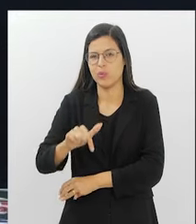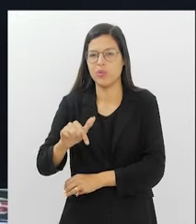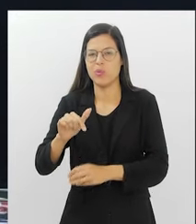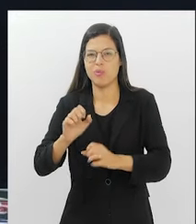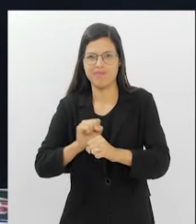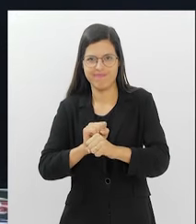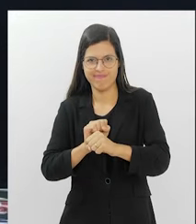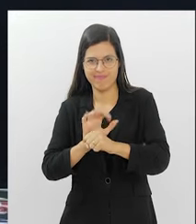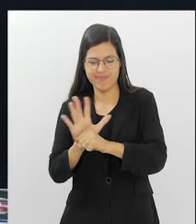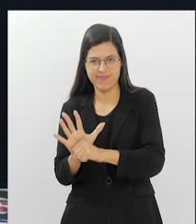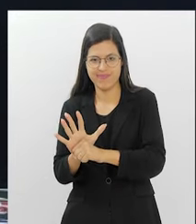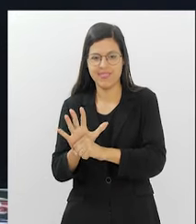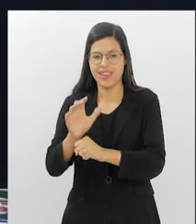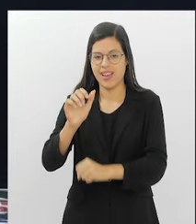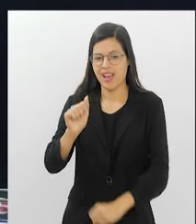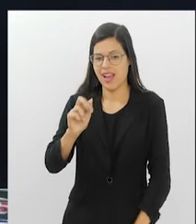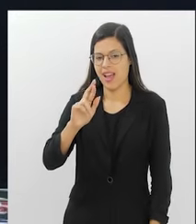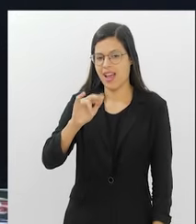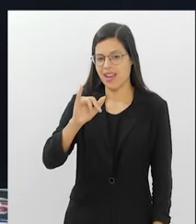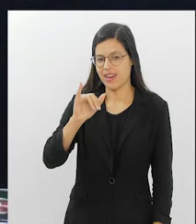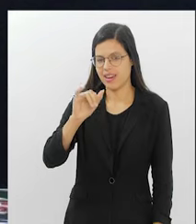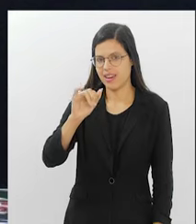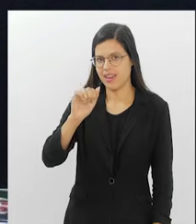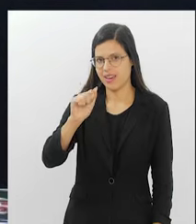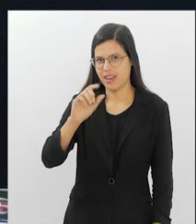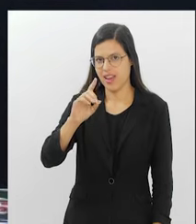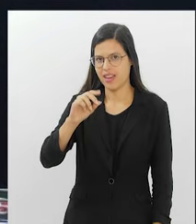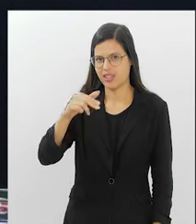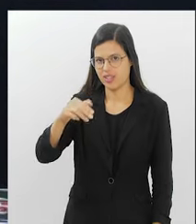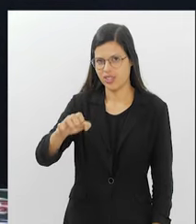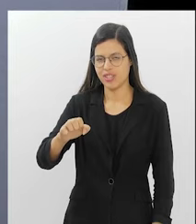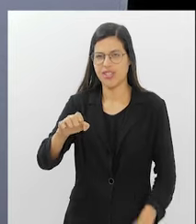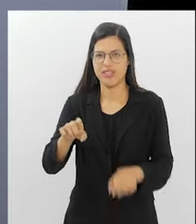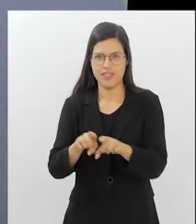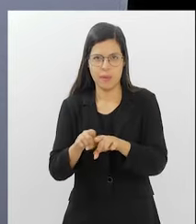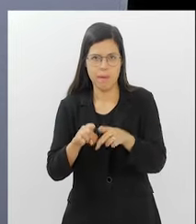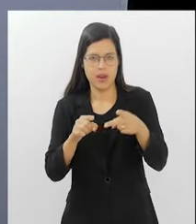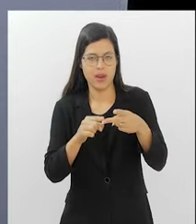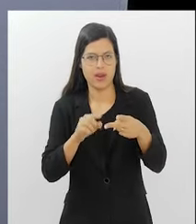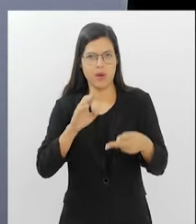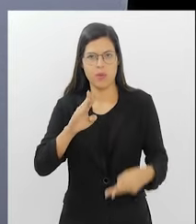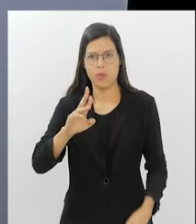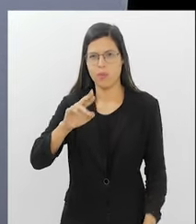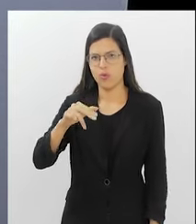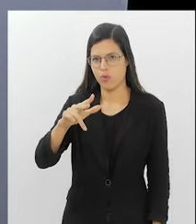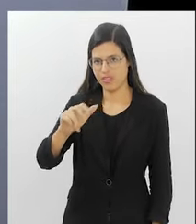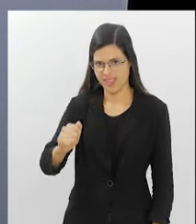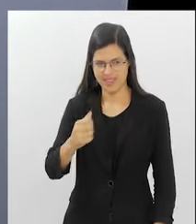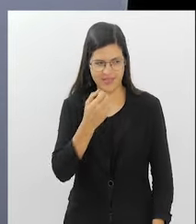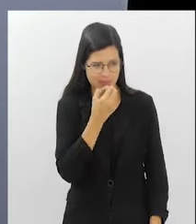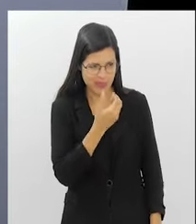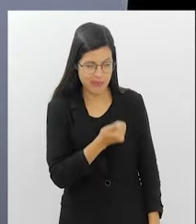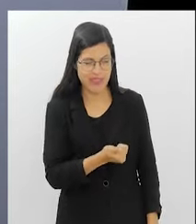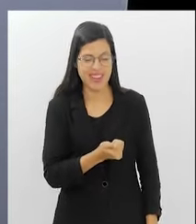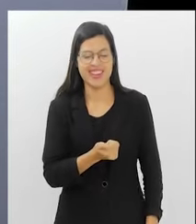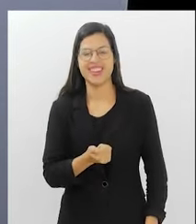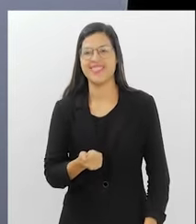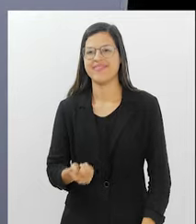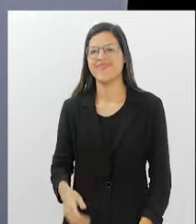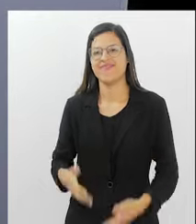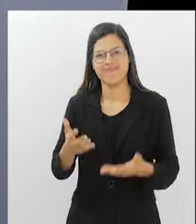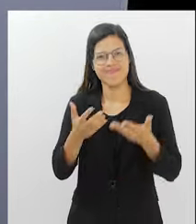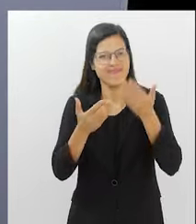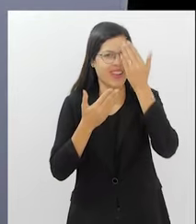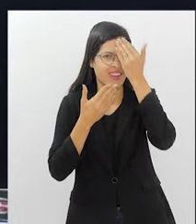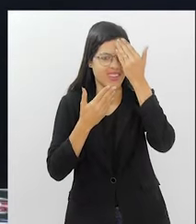Tijuca Ariadne Lax e Bruna Lopes tudo bem meninas tudo bem Quero